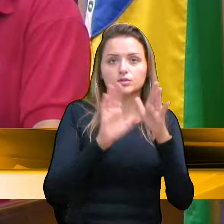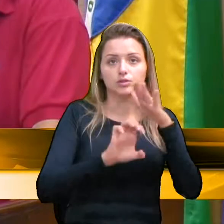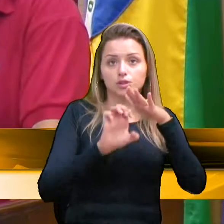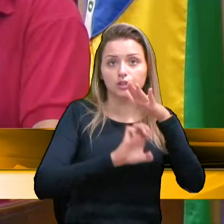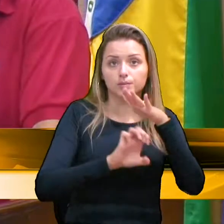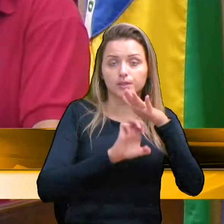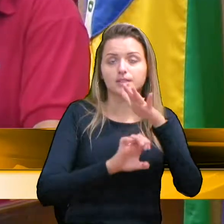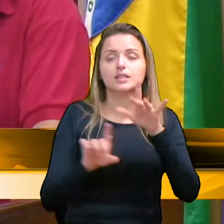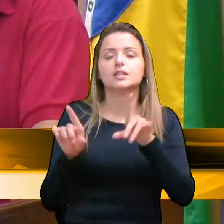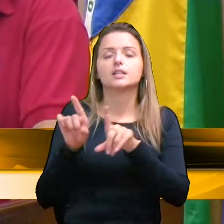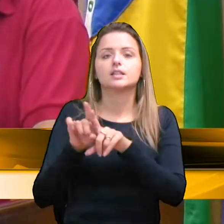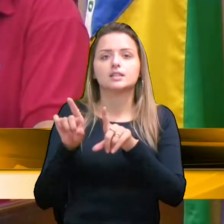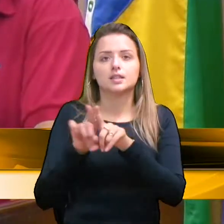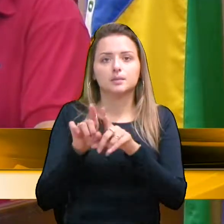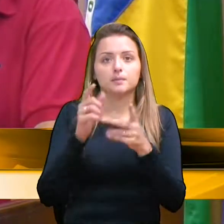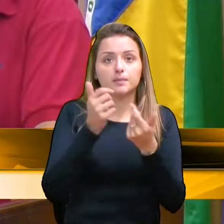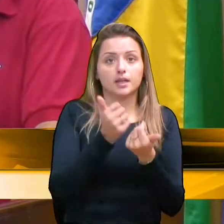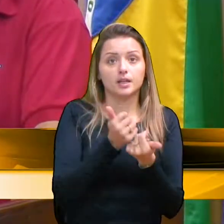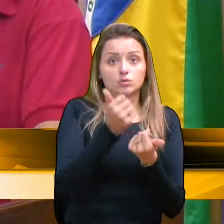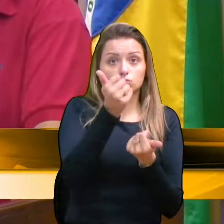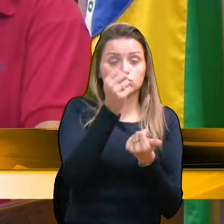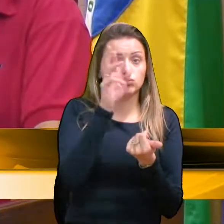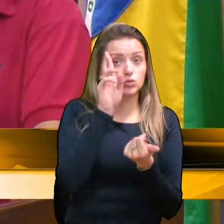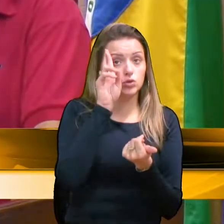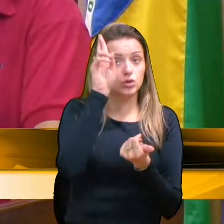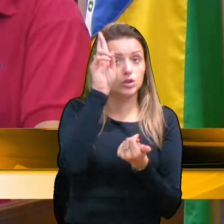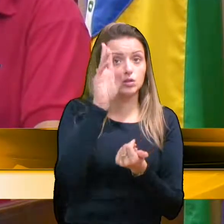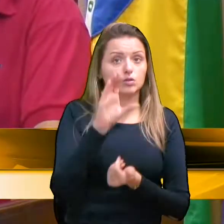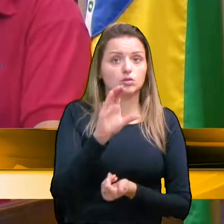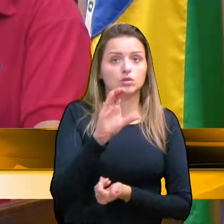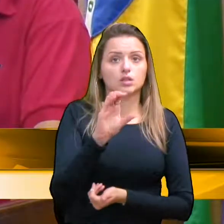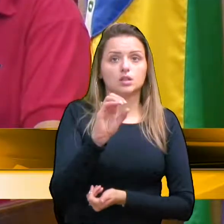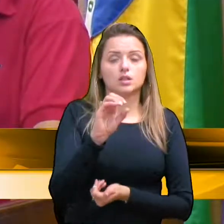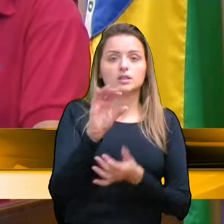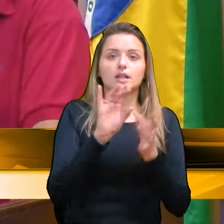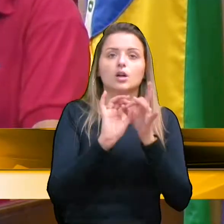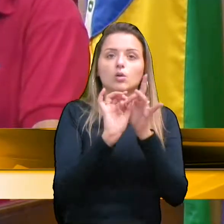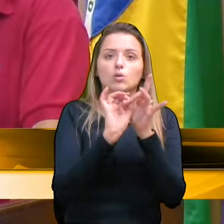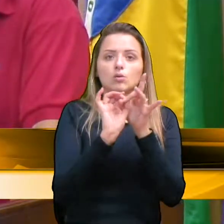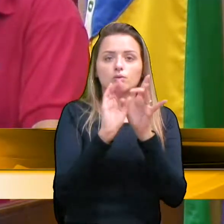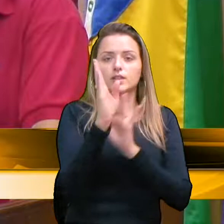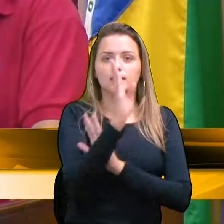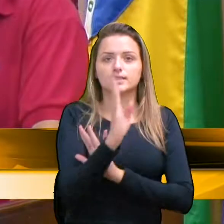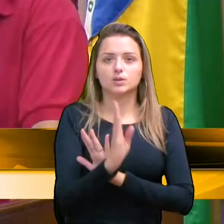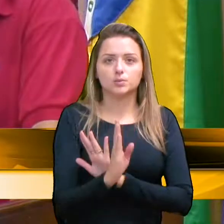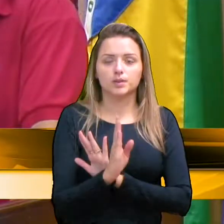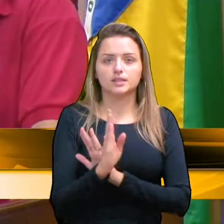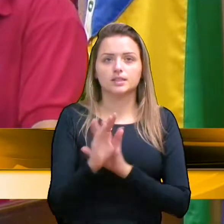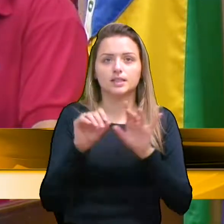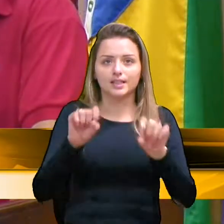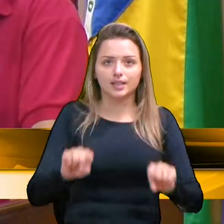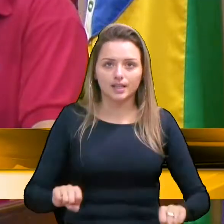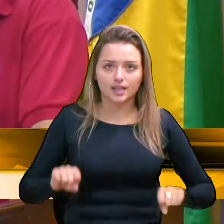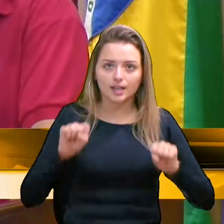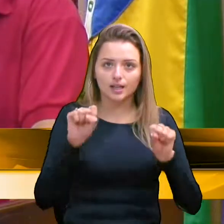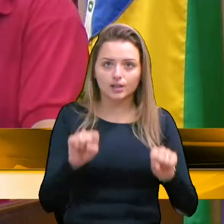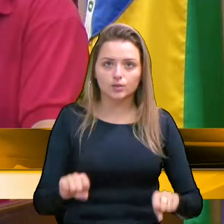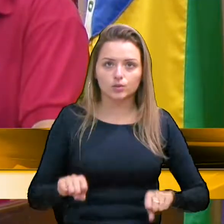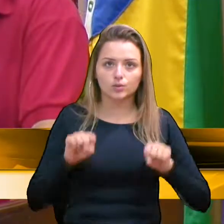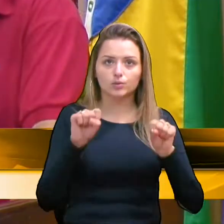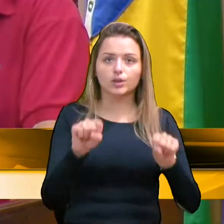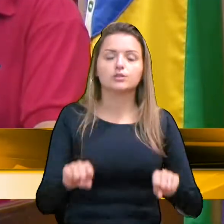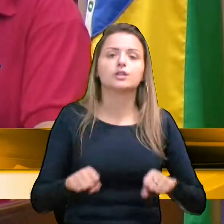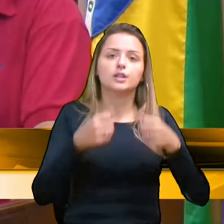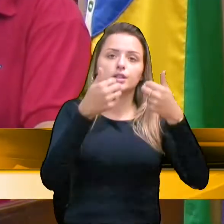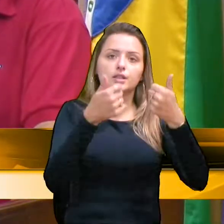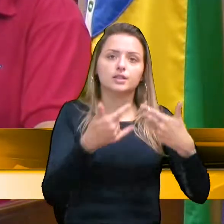Vai vir também um diretor da Confederação Brasileira de Canoagem, que também capta recursos para seus projetos,